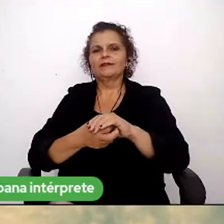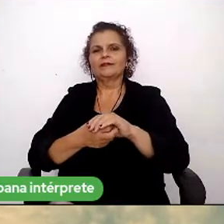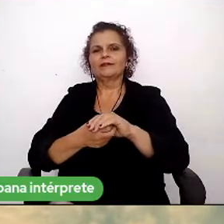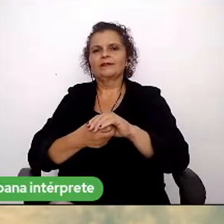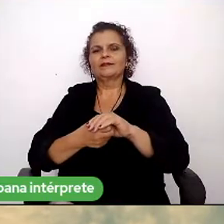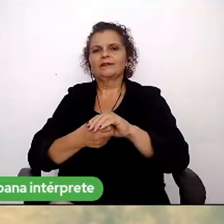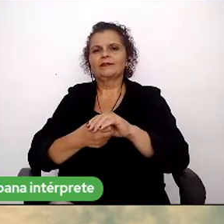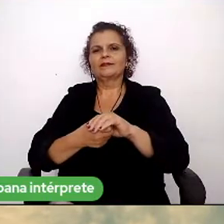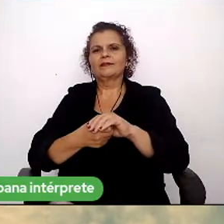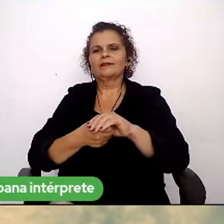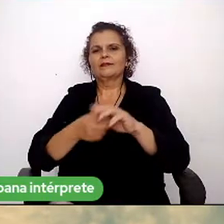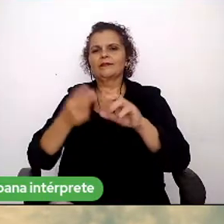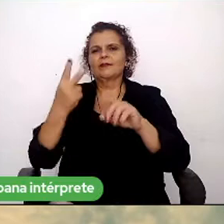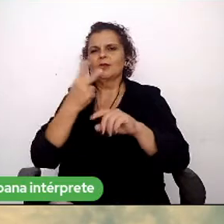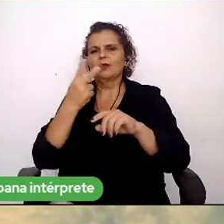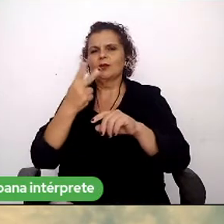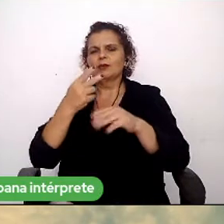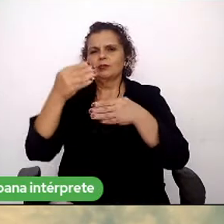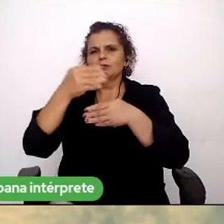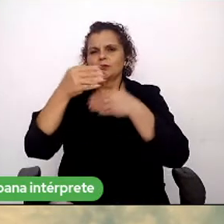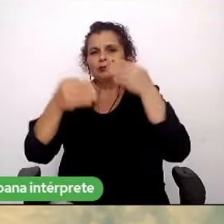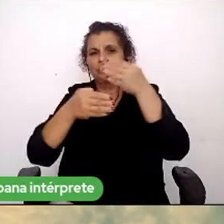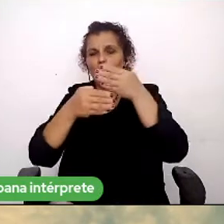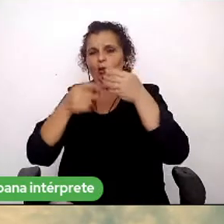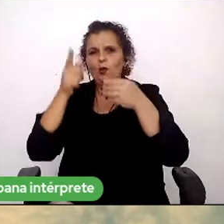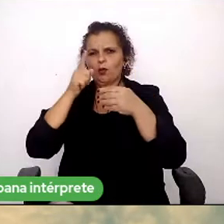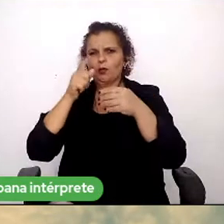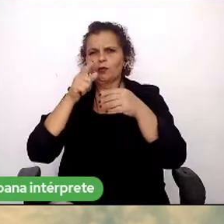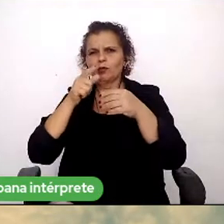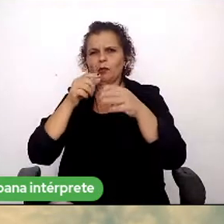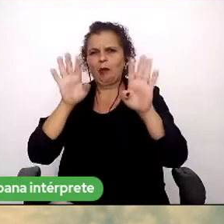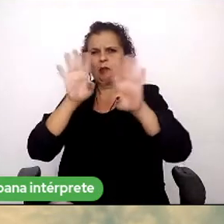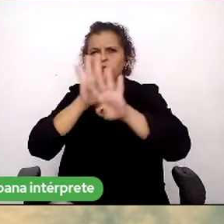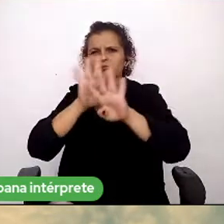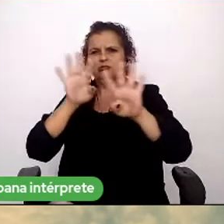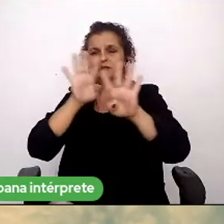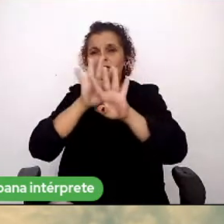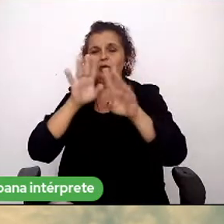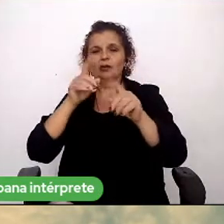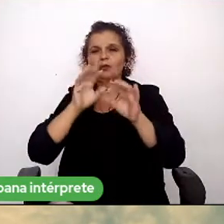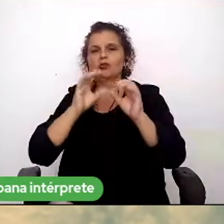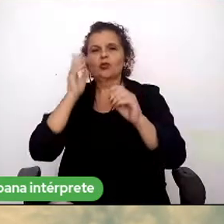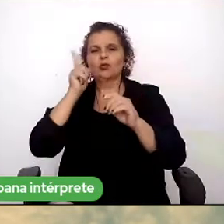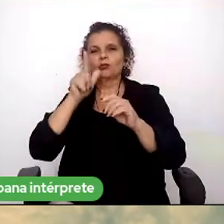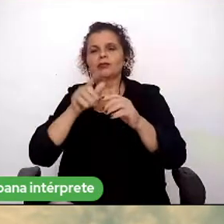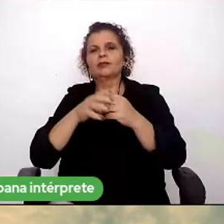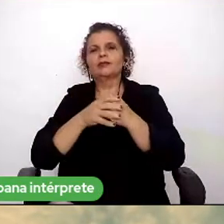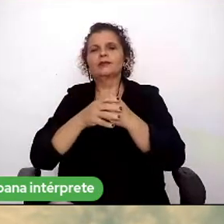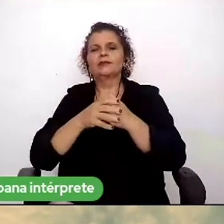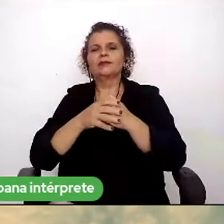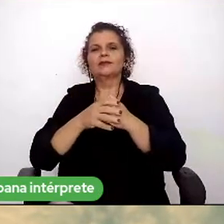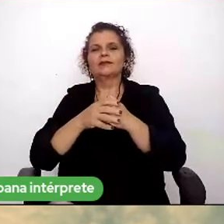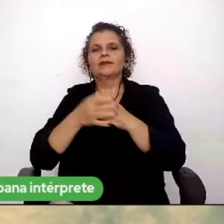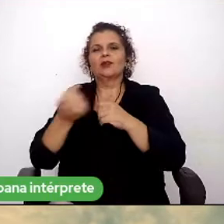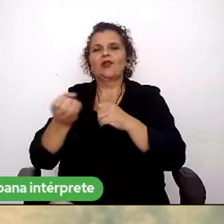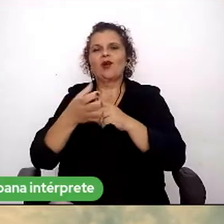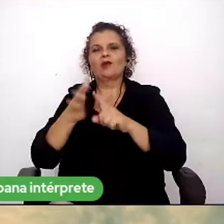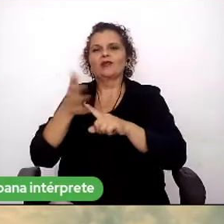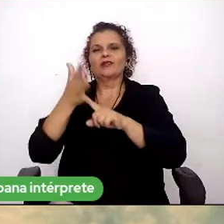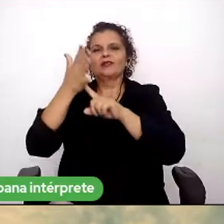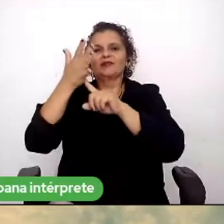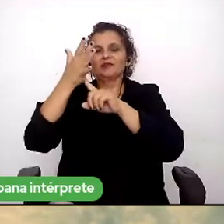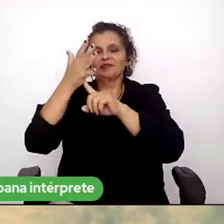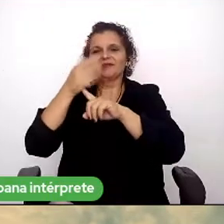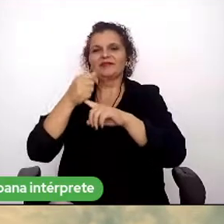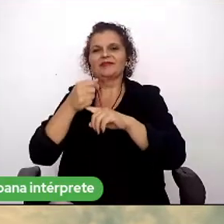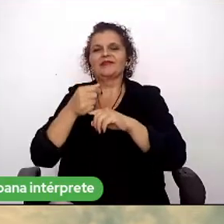Conseguem ver o próximo slide, tá certo? Porque fica tudo cobrindo aqui. Novas tecnologias. Tá certo. Vamos